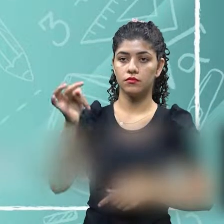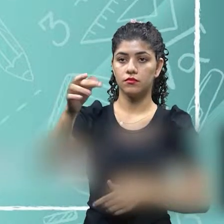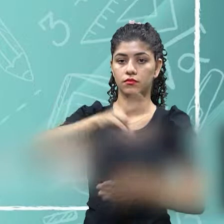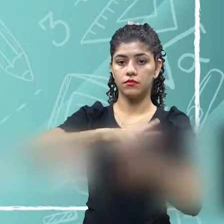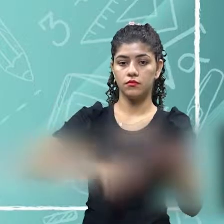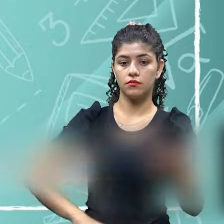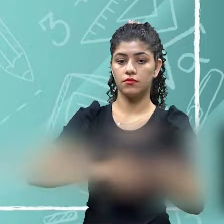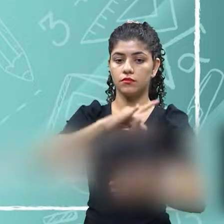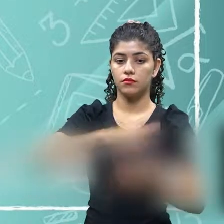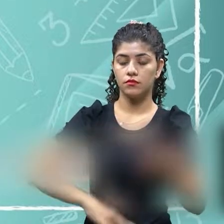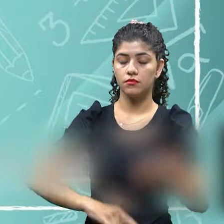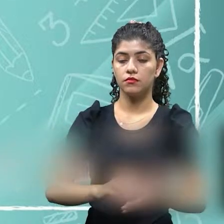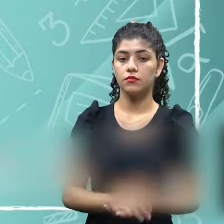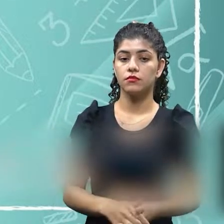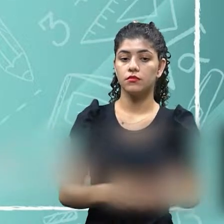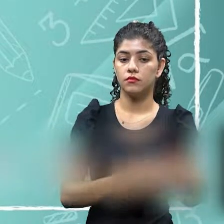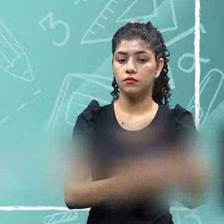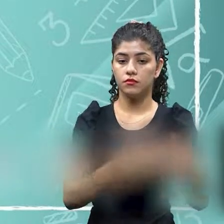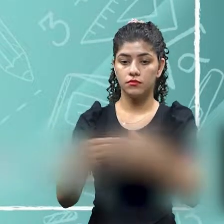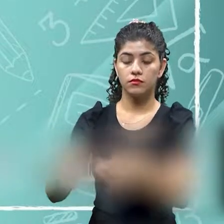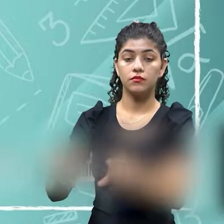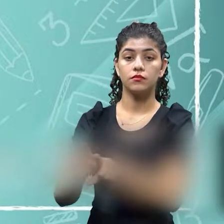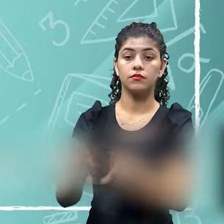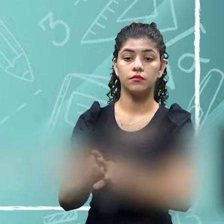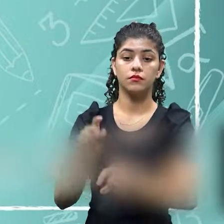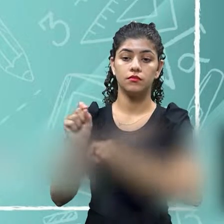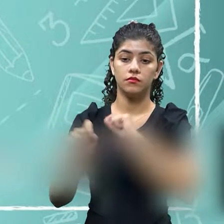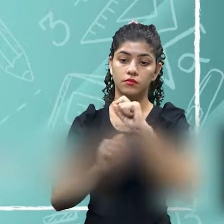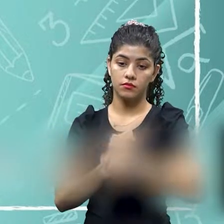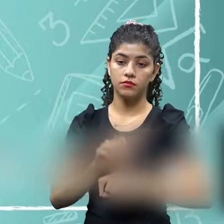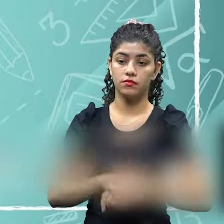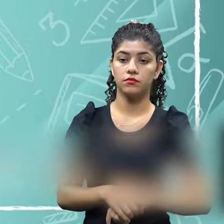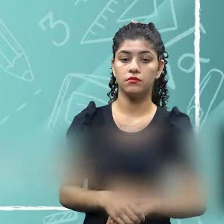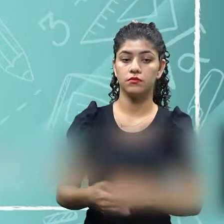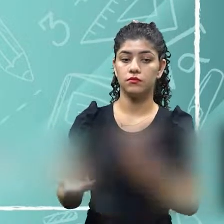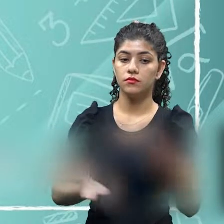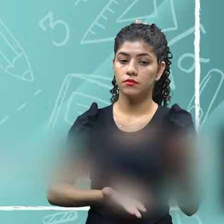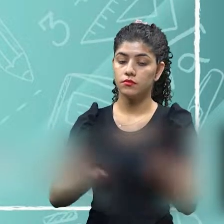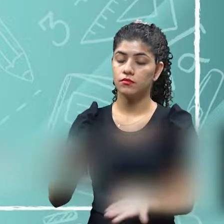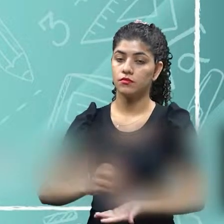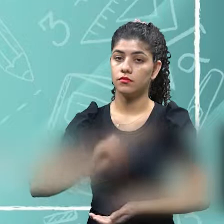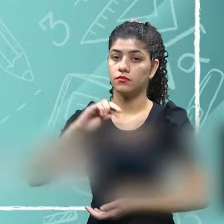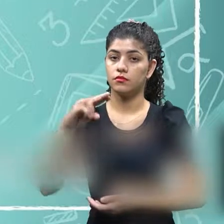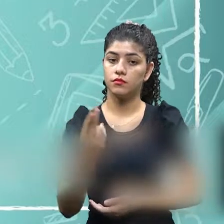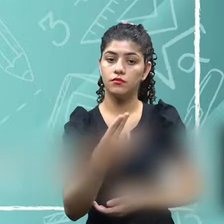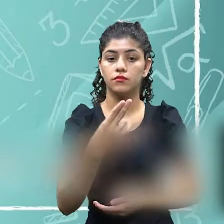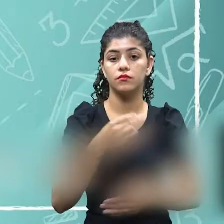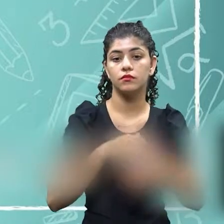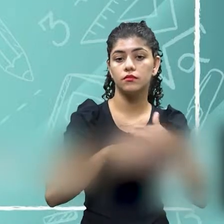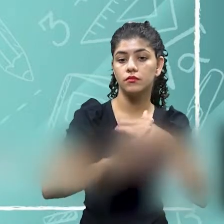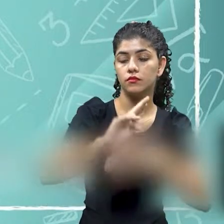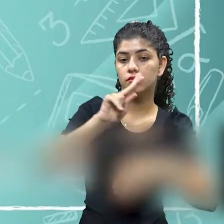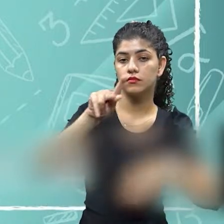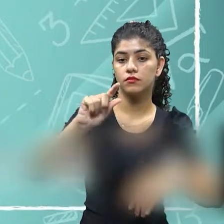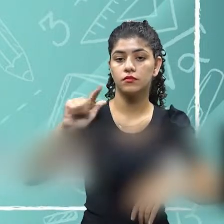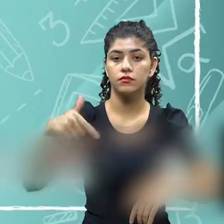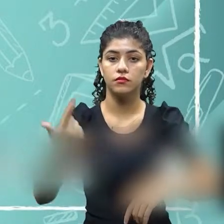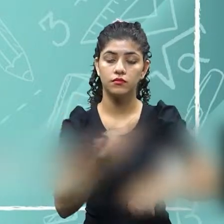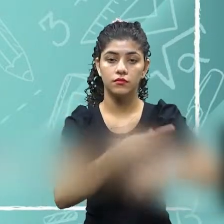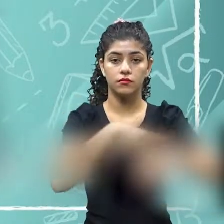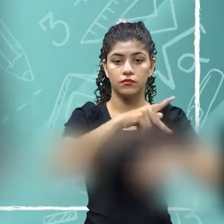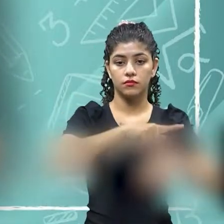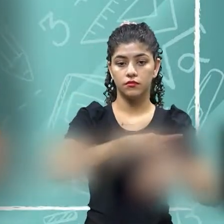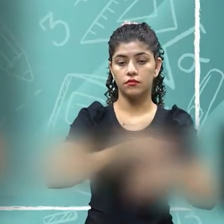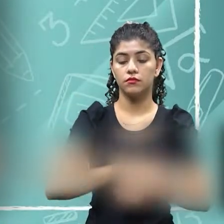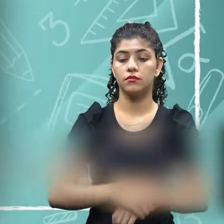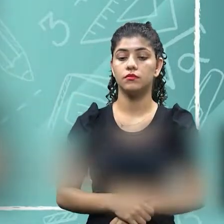demandas, entre outros. O transporte é a parte da logística, seja ela doméstica ou internacional. Então o transporte está